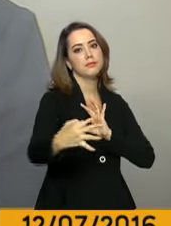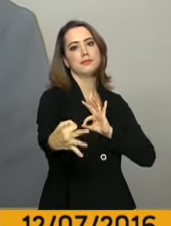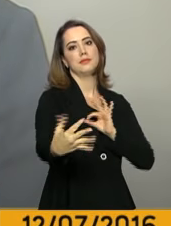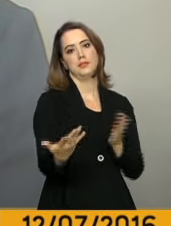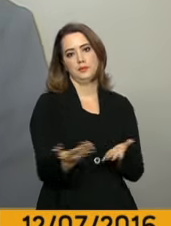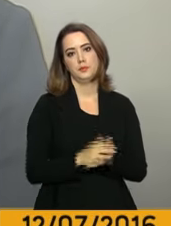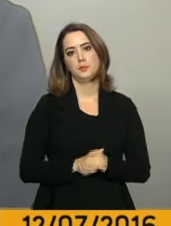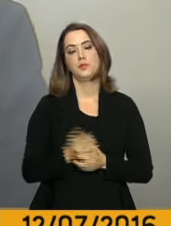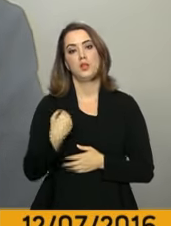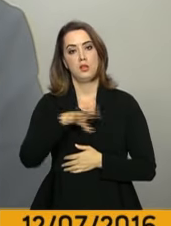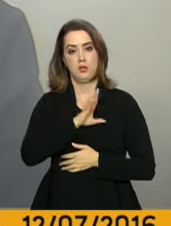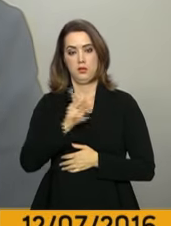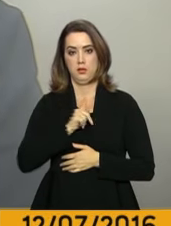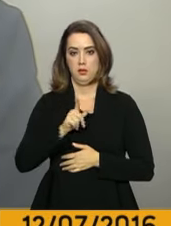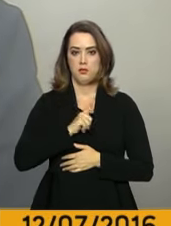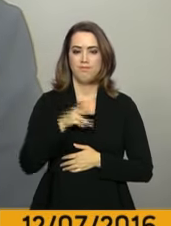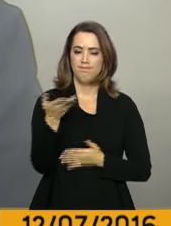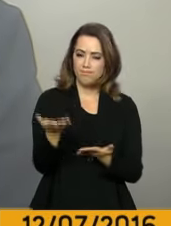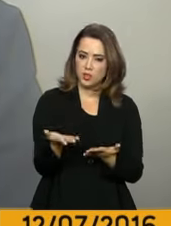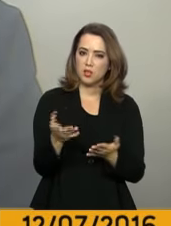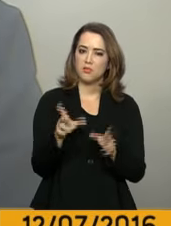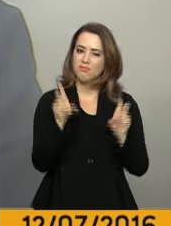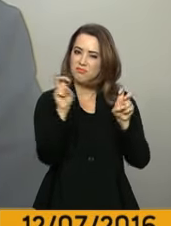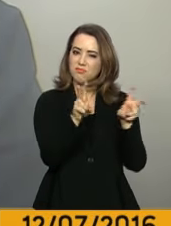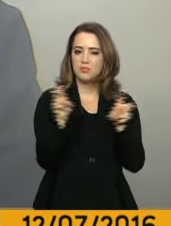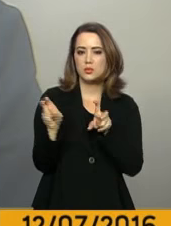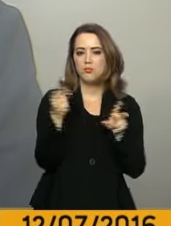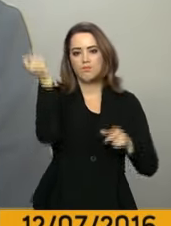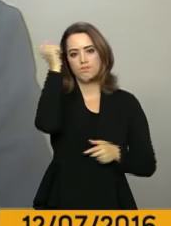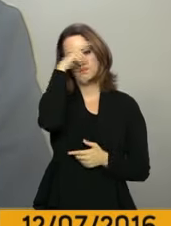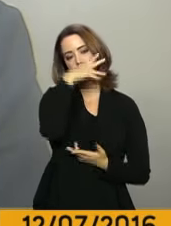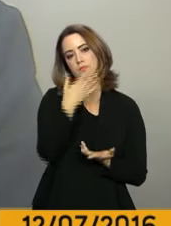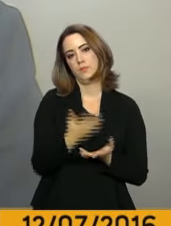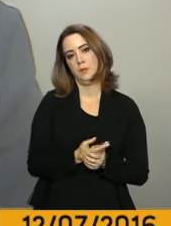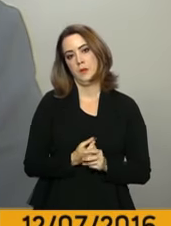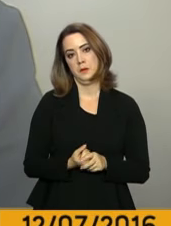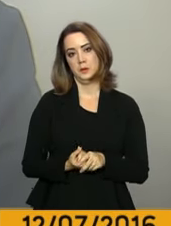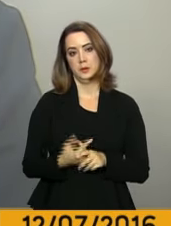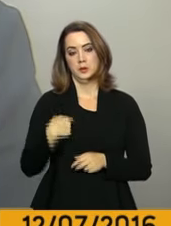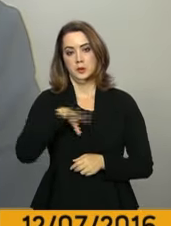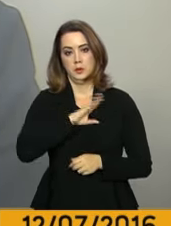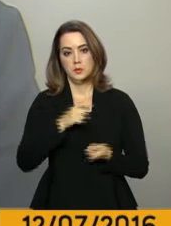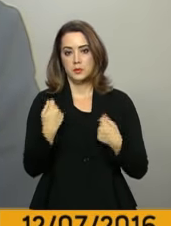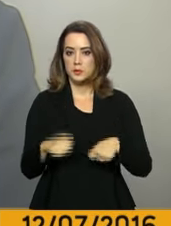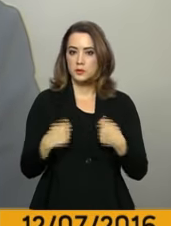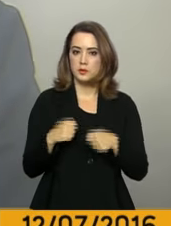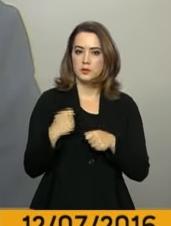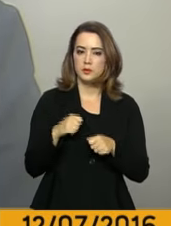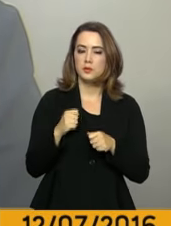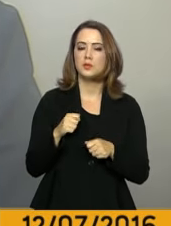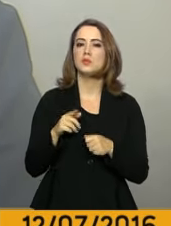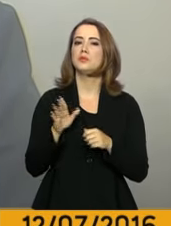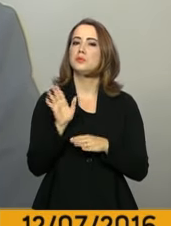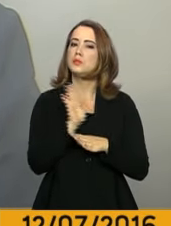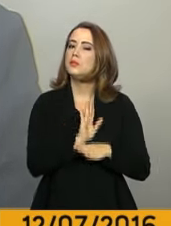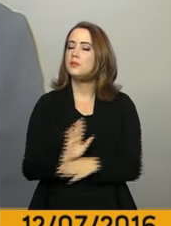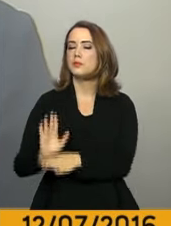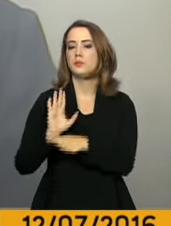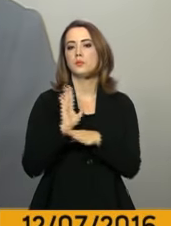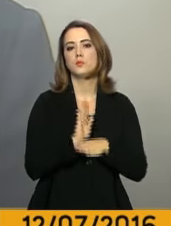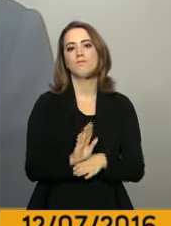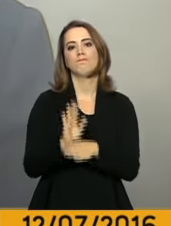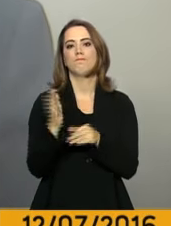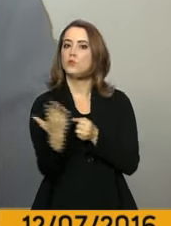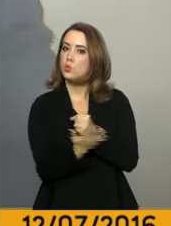temos essas essas coisas mais difíceis mais complicadas não é nós temos que contar com uma base muito